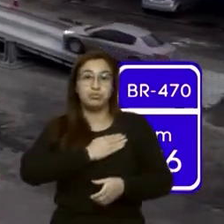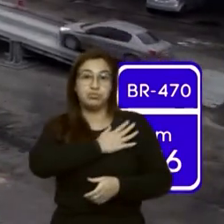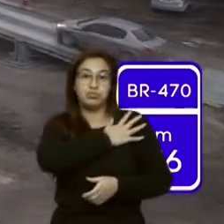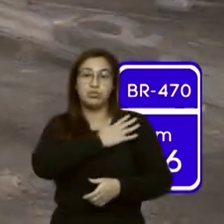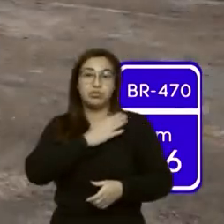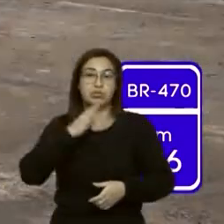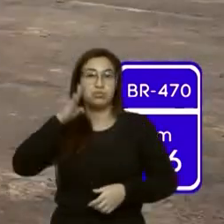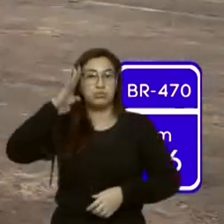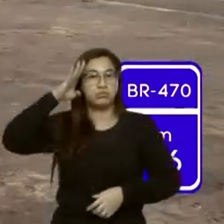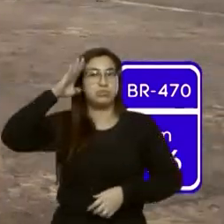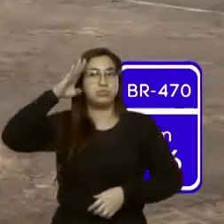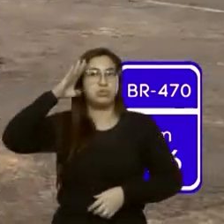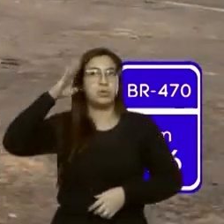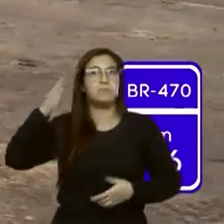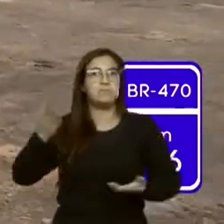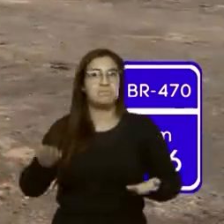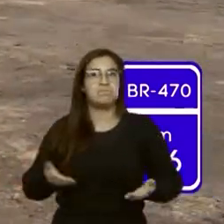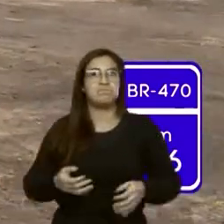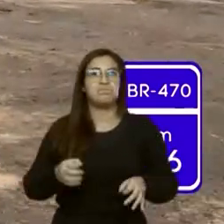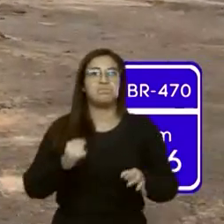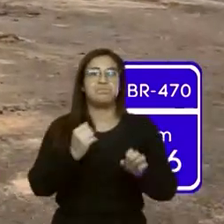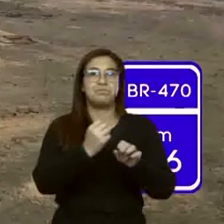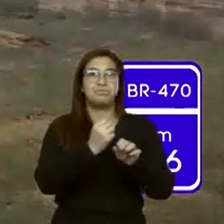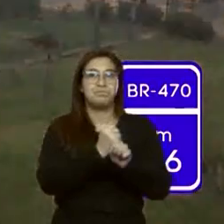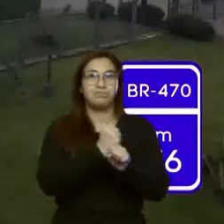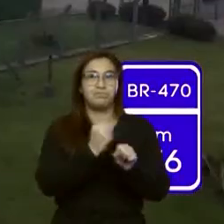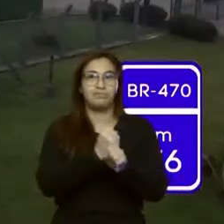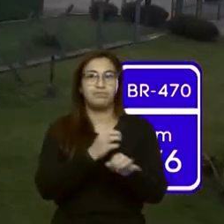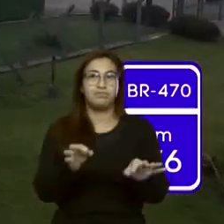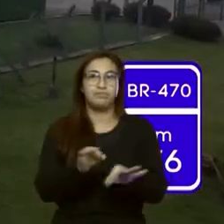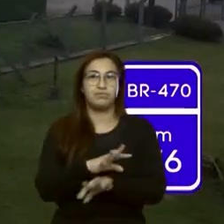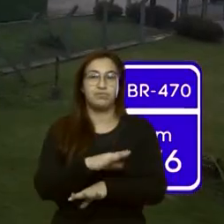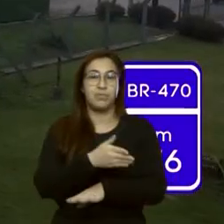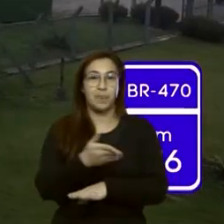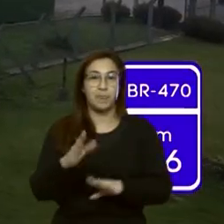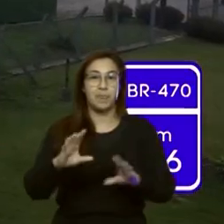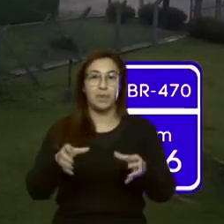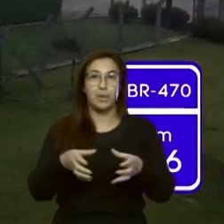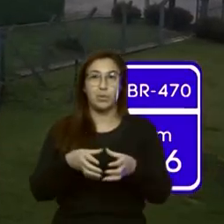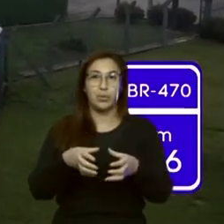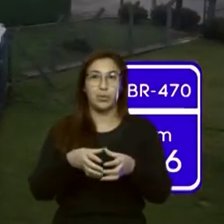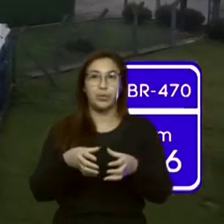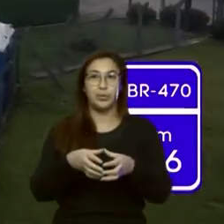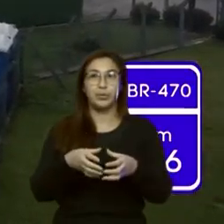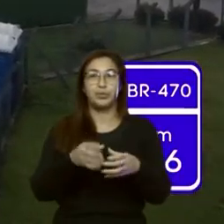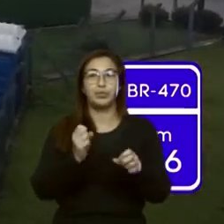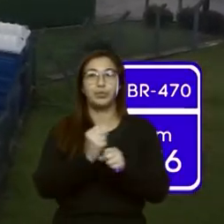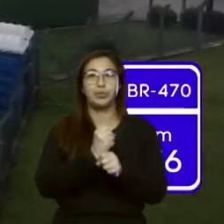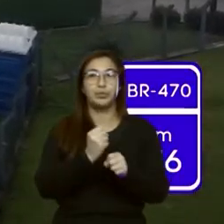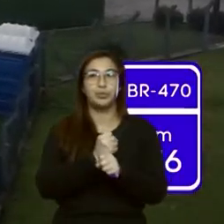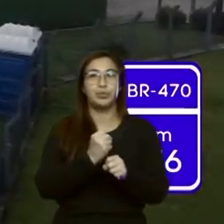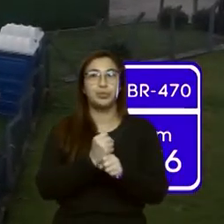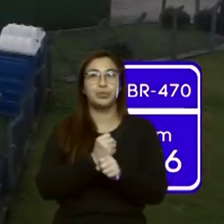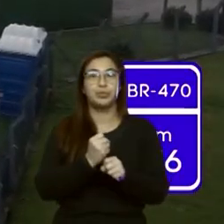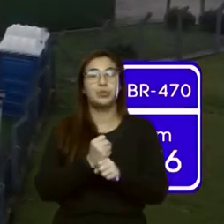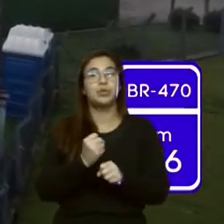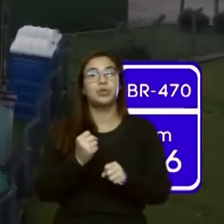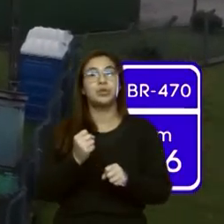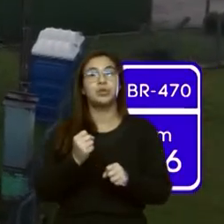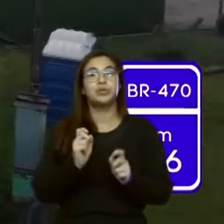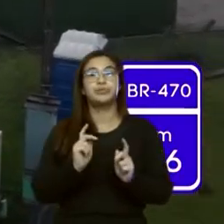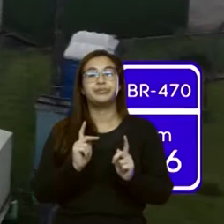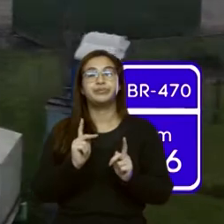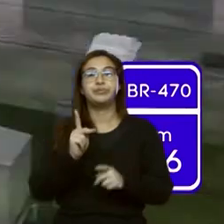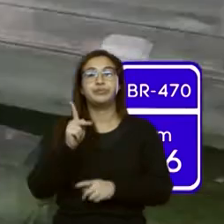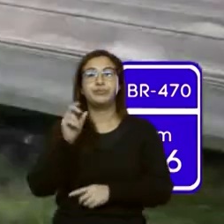da ponte. Projeto executado pelo 5º Batalhão de Engenharia de Porto União, com apoio dos batalhões de Porto Alegre e Ponta Grossa. Pela rodovia